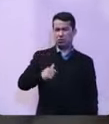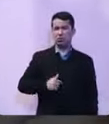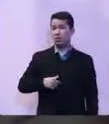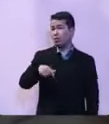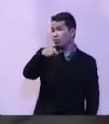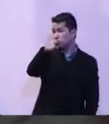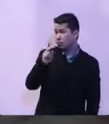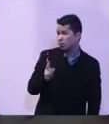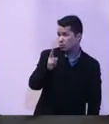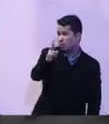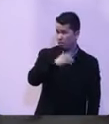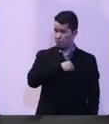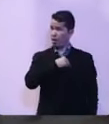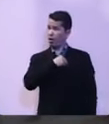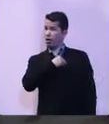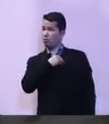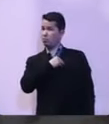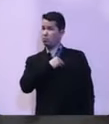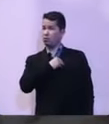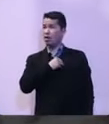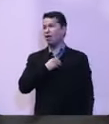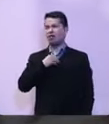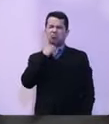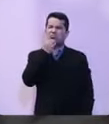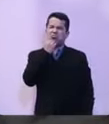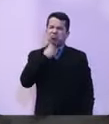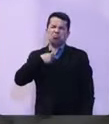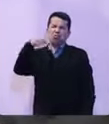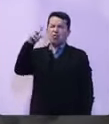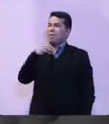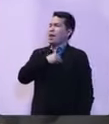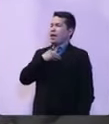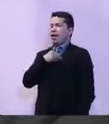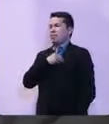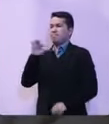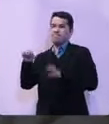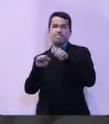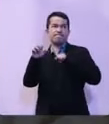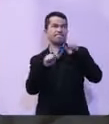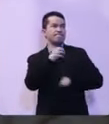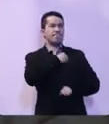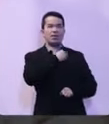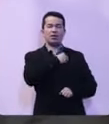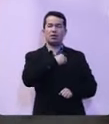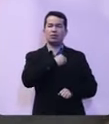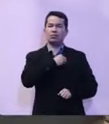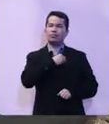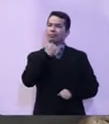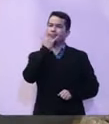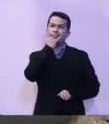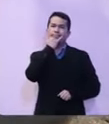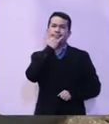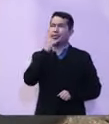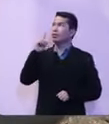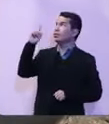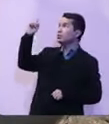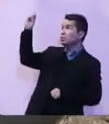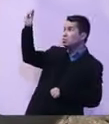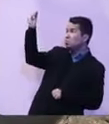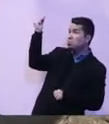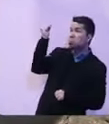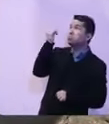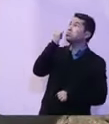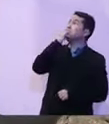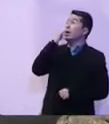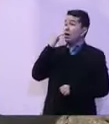conhecer a verdade, já não há mais sacrifício que possa tirar os nossos pecados. Pelo contrário, resta apenas